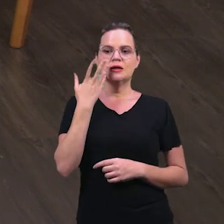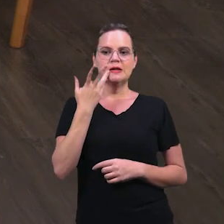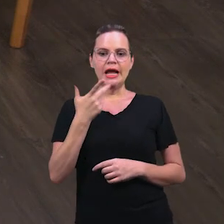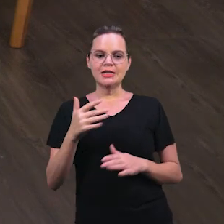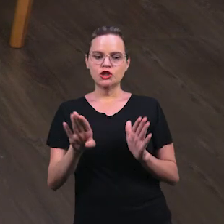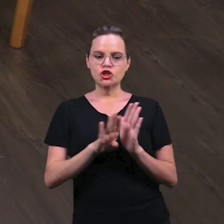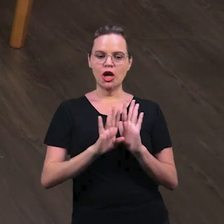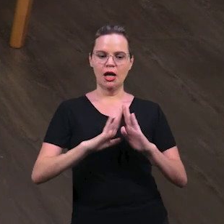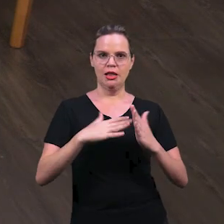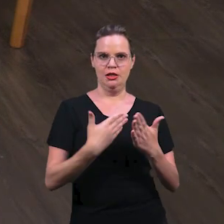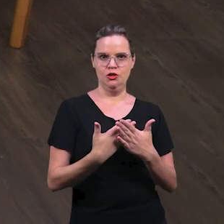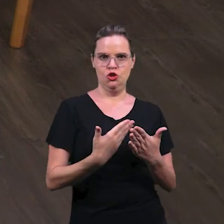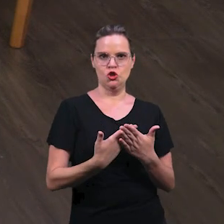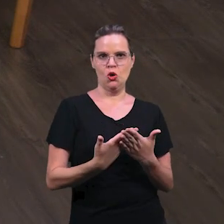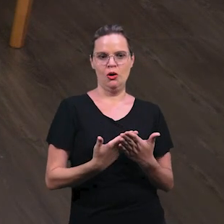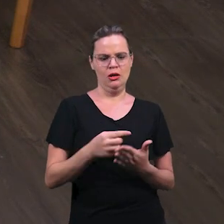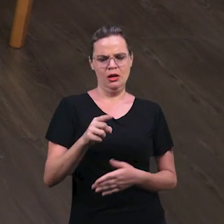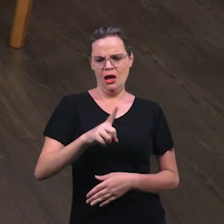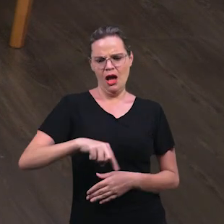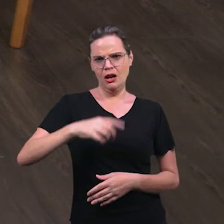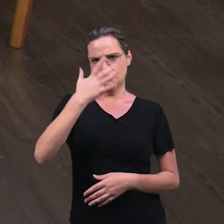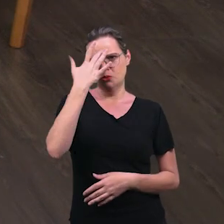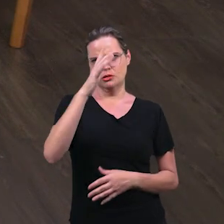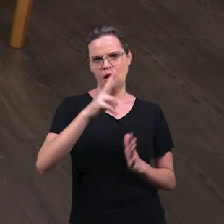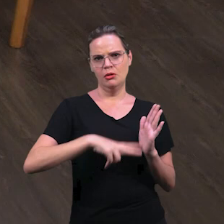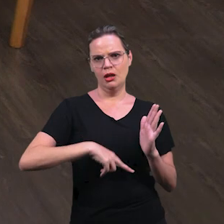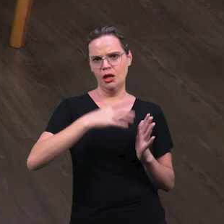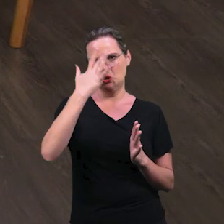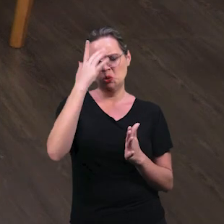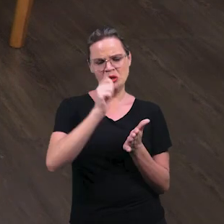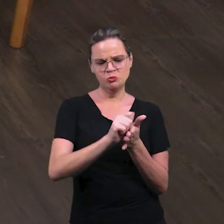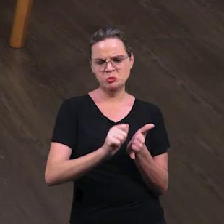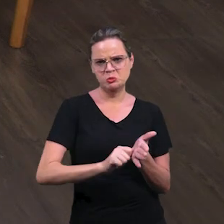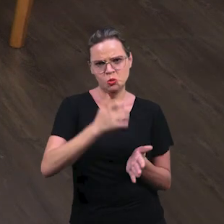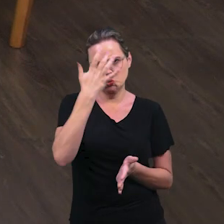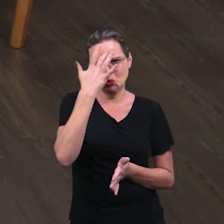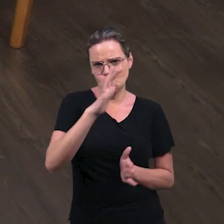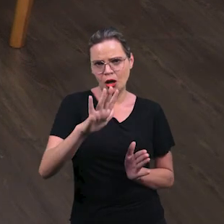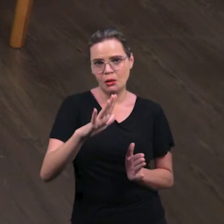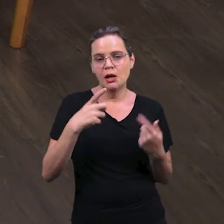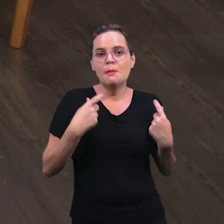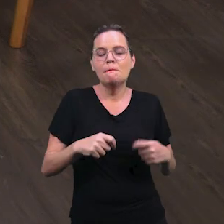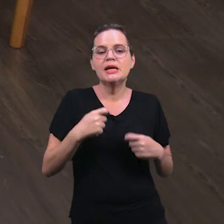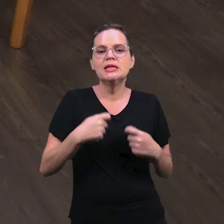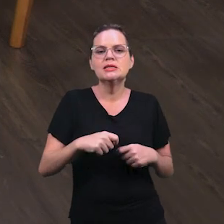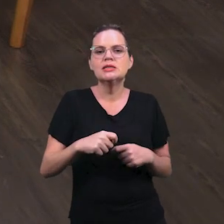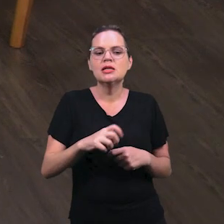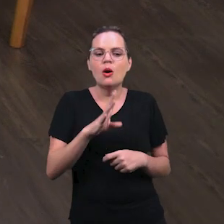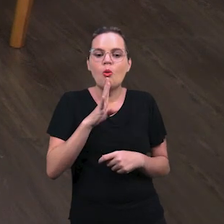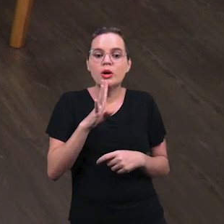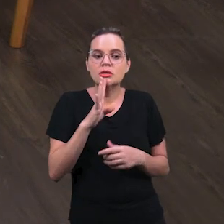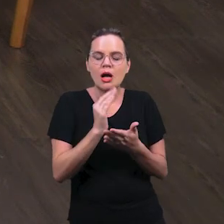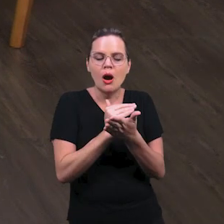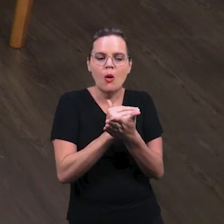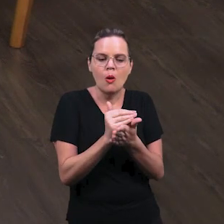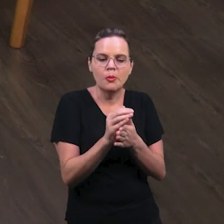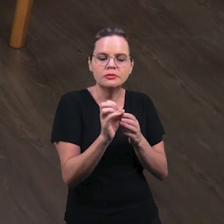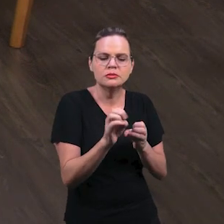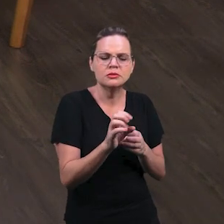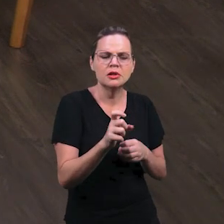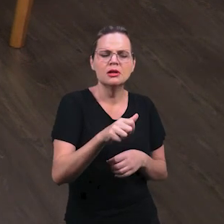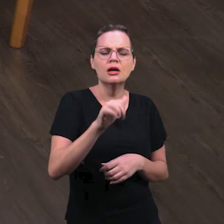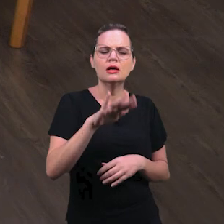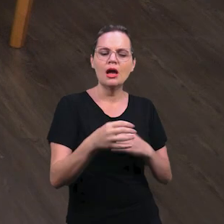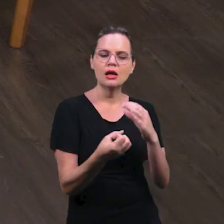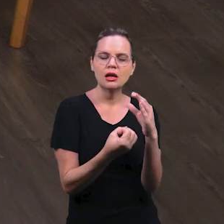na escola, na educação infantil, elas não sabem ler, não sabem escrever, né? Elas têm que conhecer que instrumentos são esses. Quem